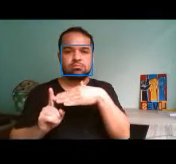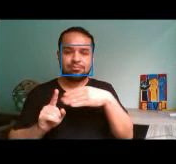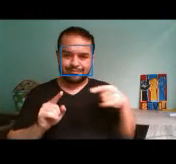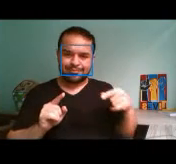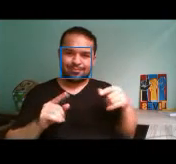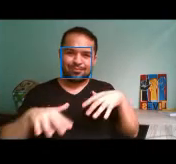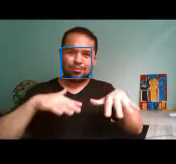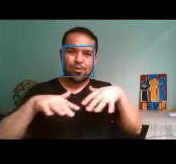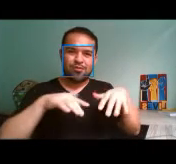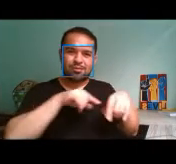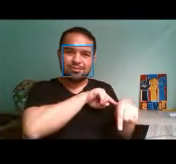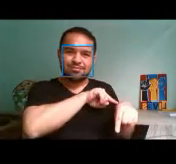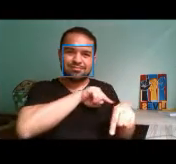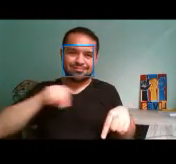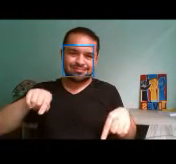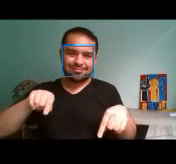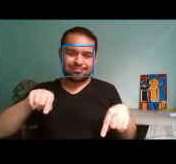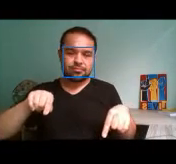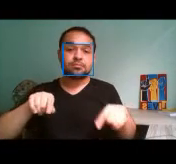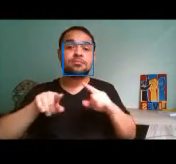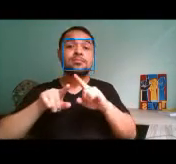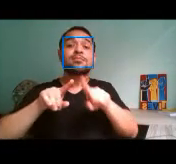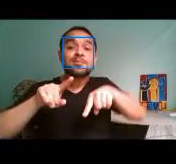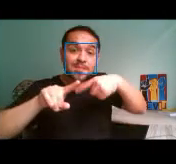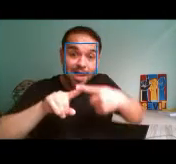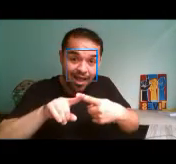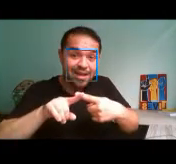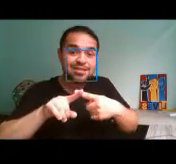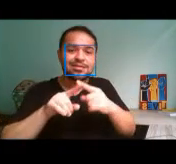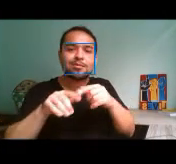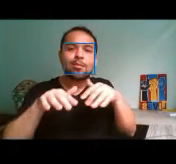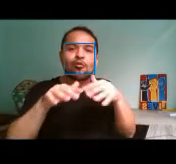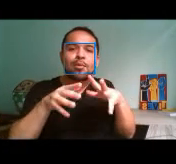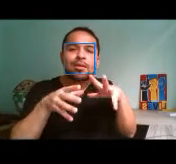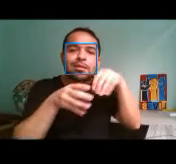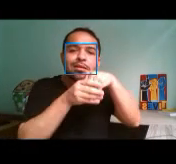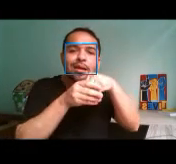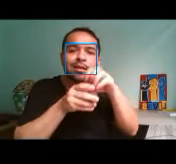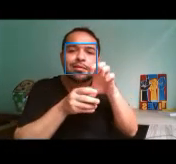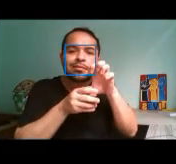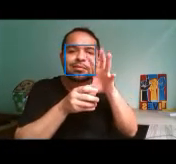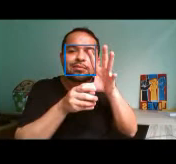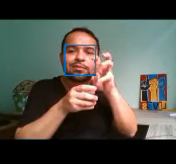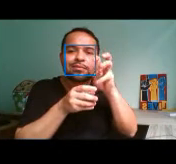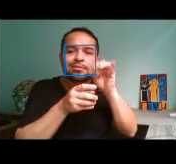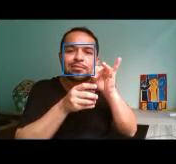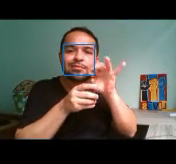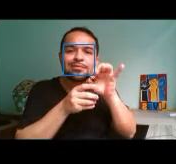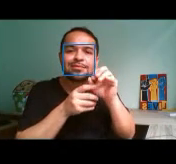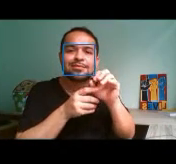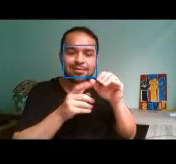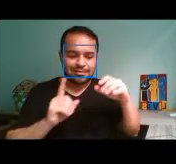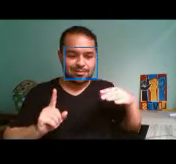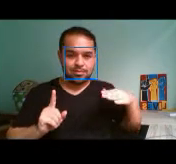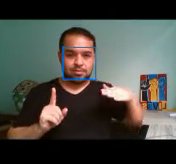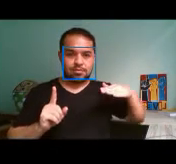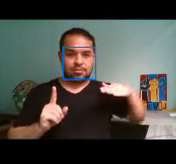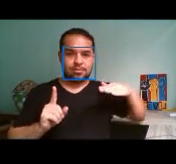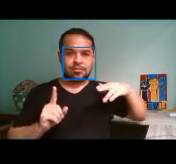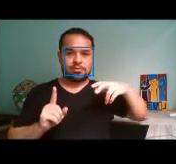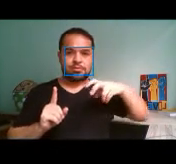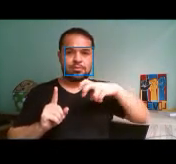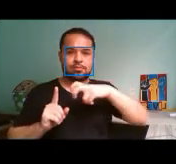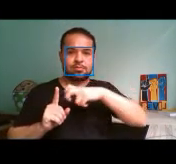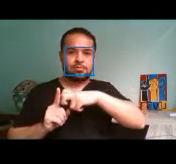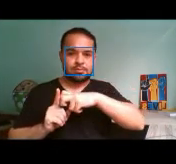Que mostra a trajetória do carro, tá? Esse é o movimento do sinal, mas dentro do sinal, em uma das configurações,